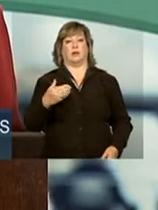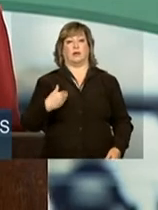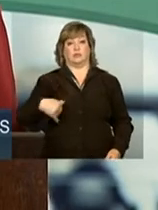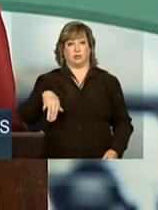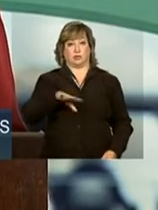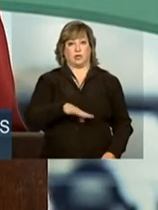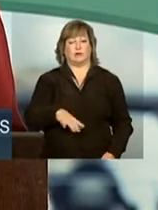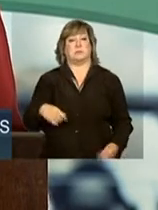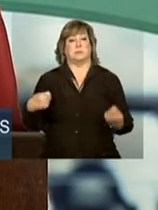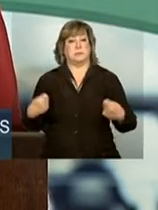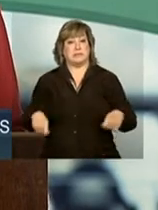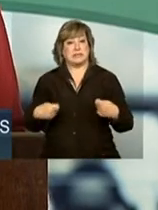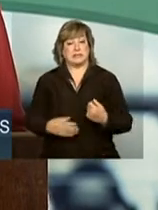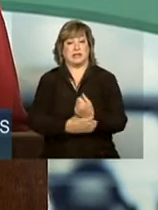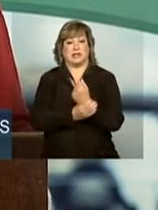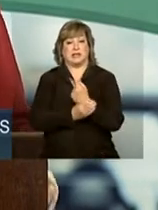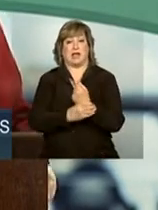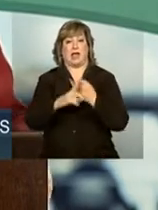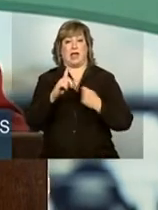de garantir,